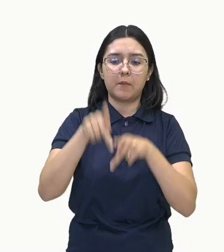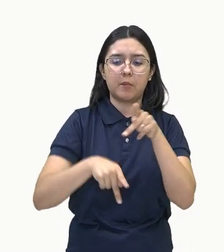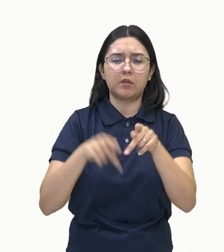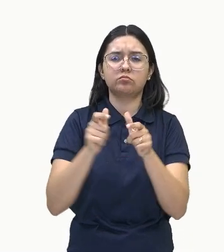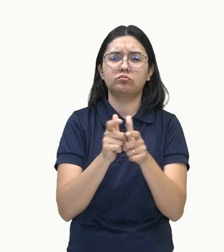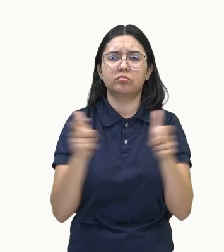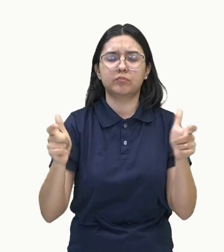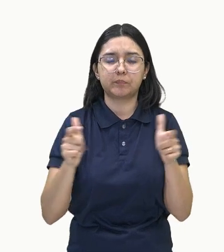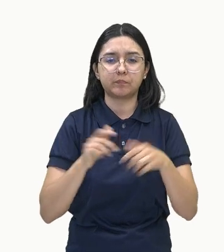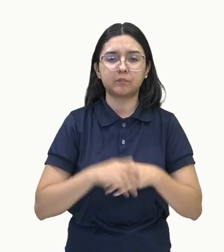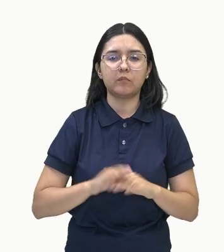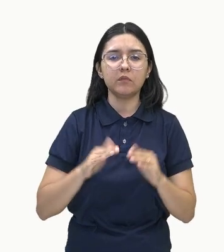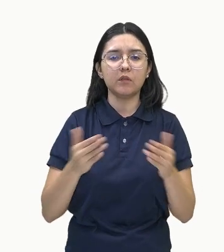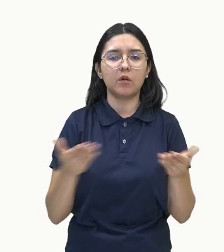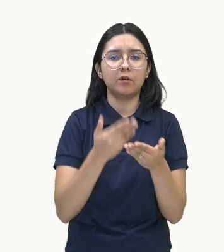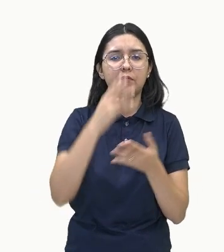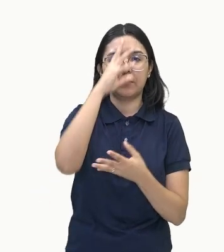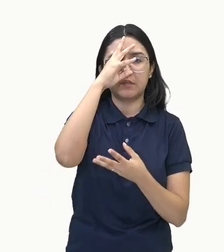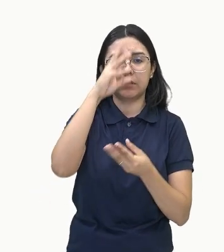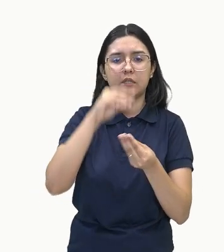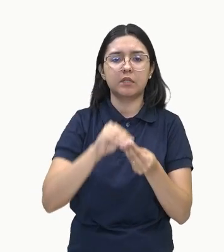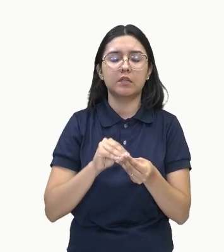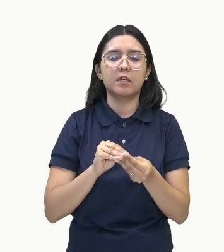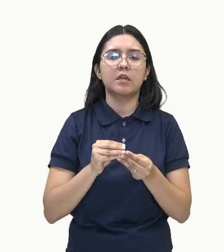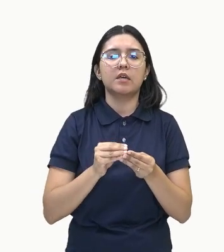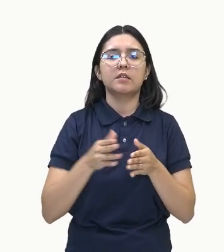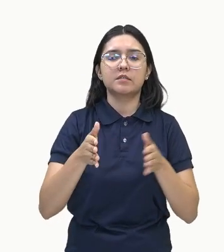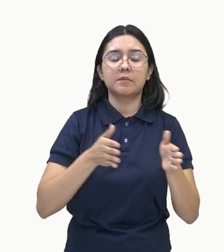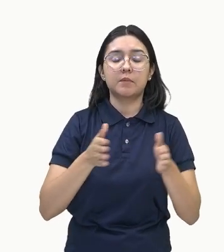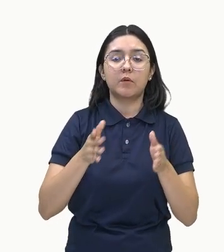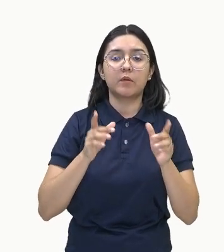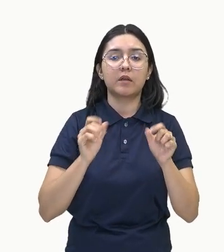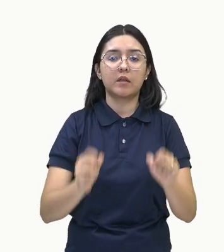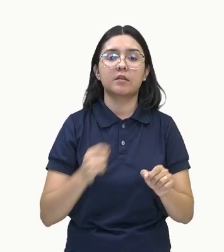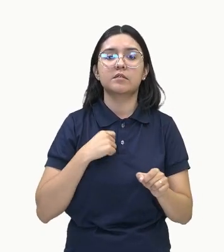lá, gente. Vamos entender, então, o renascimento urbano.